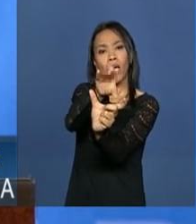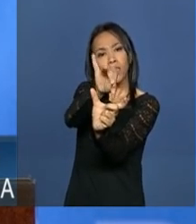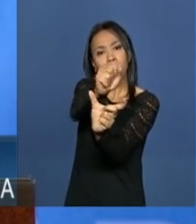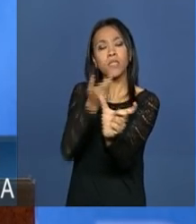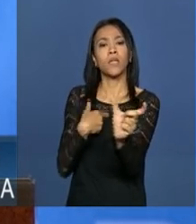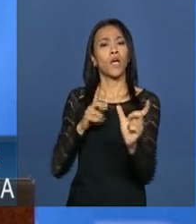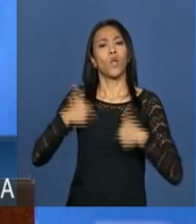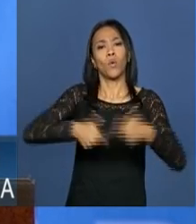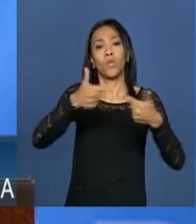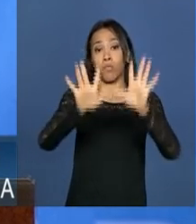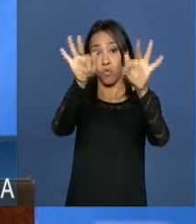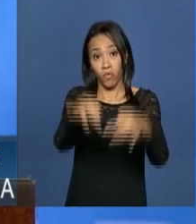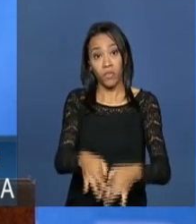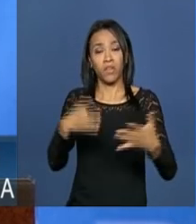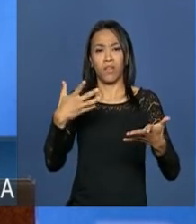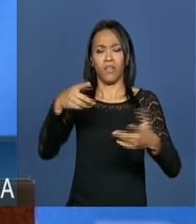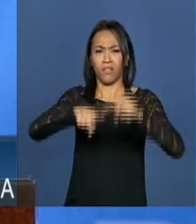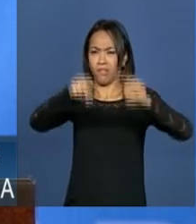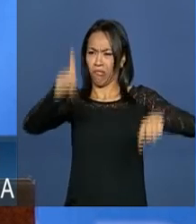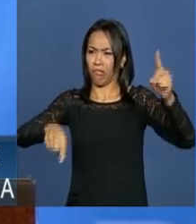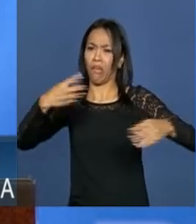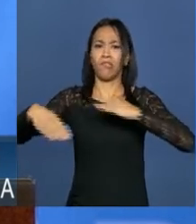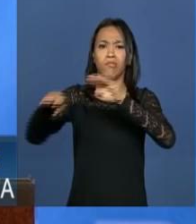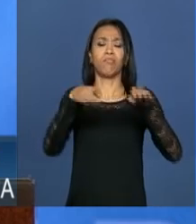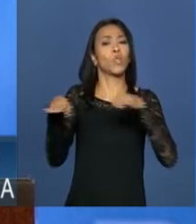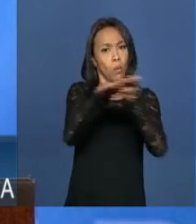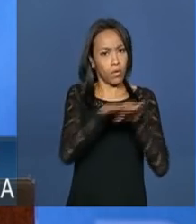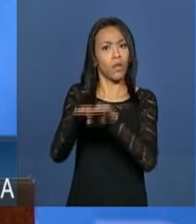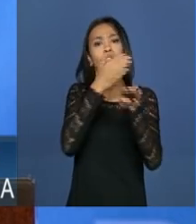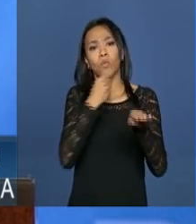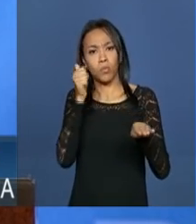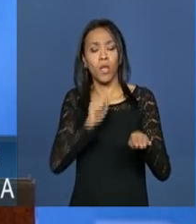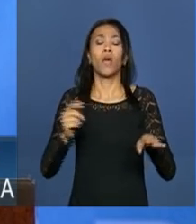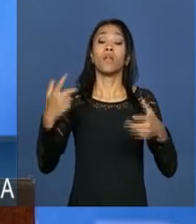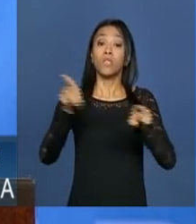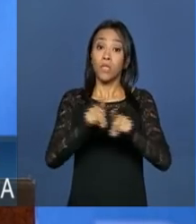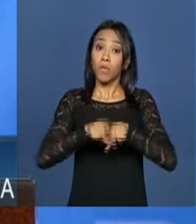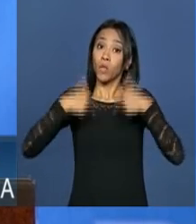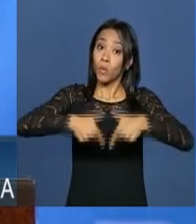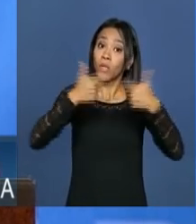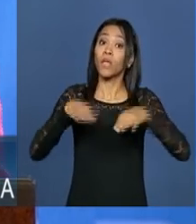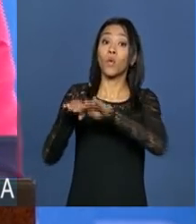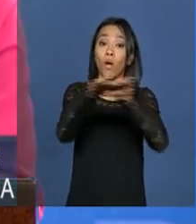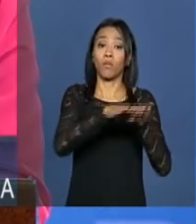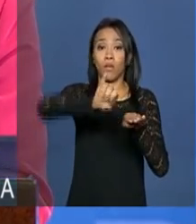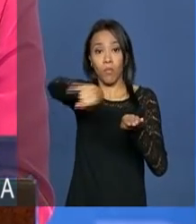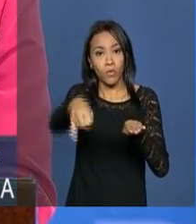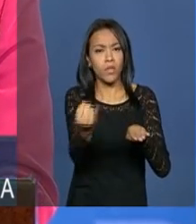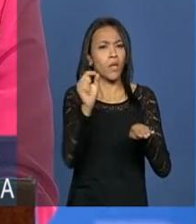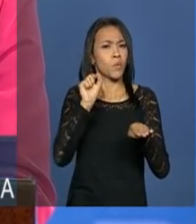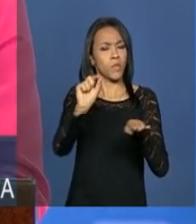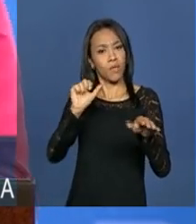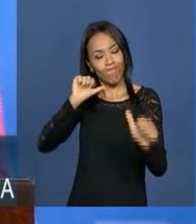fim das desigualdades de gênero, pela igualdade de oportunidades para